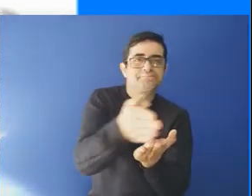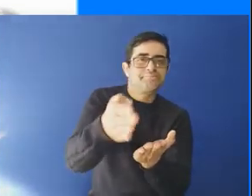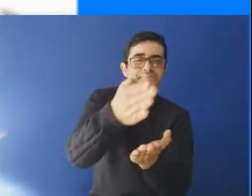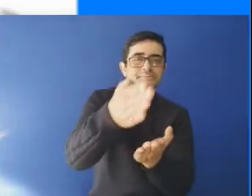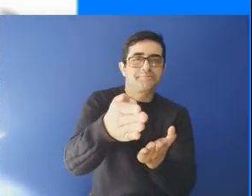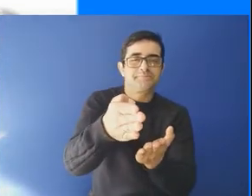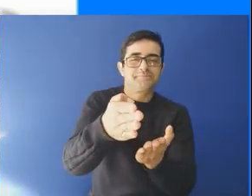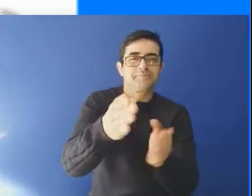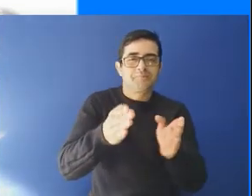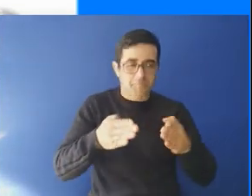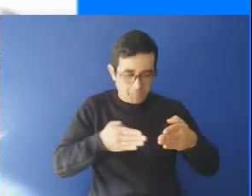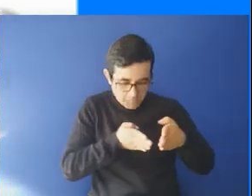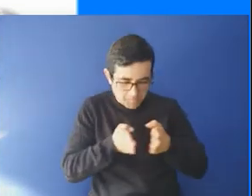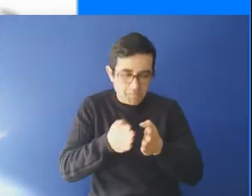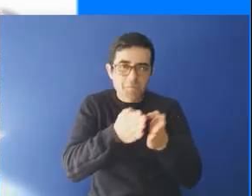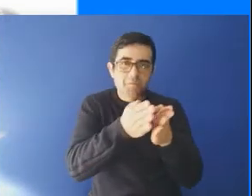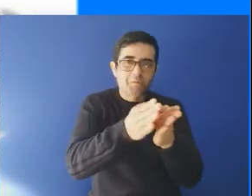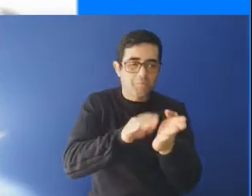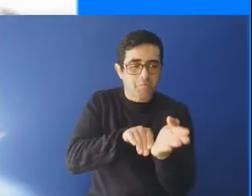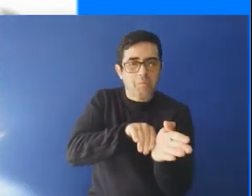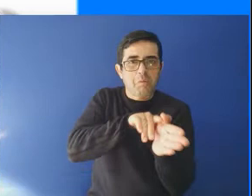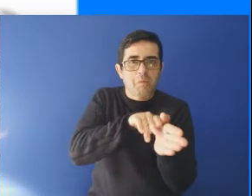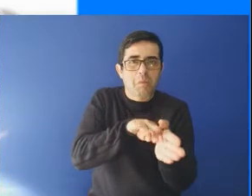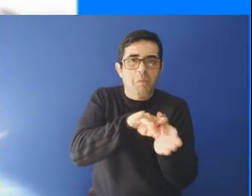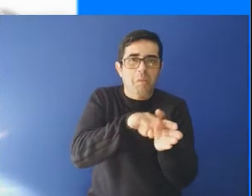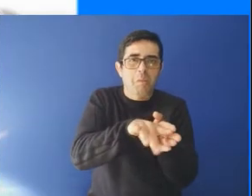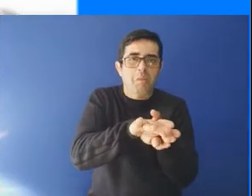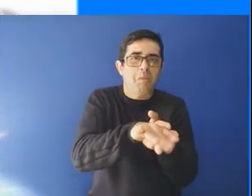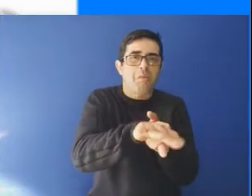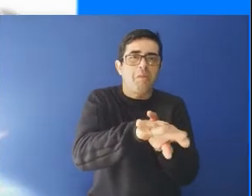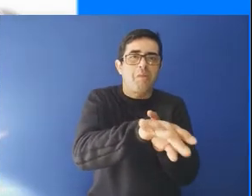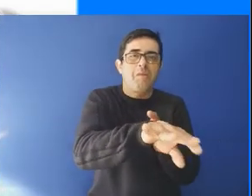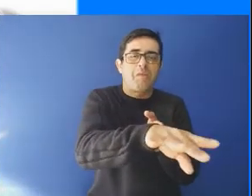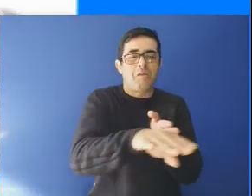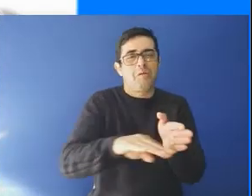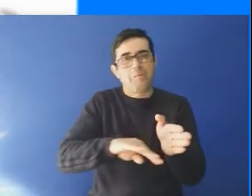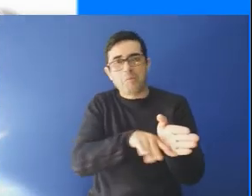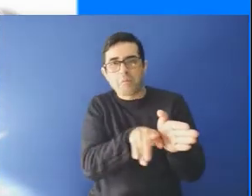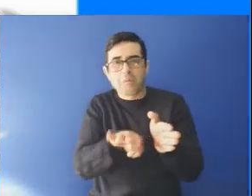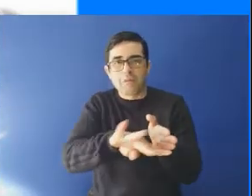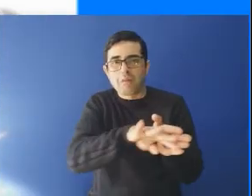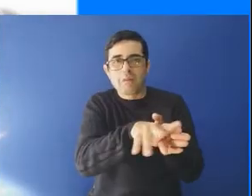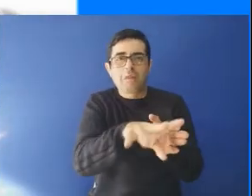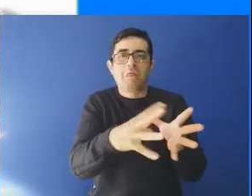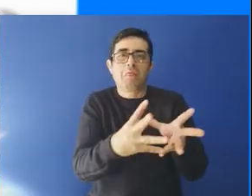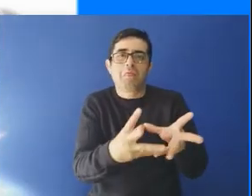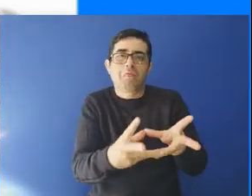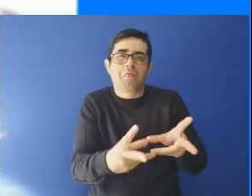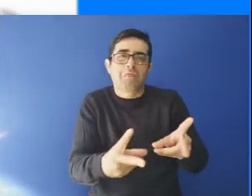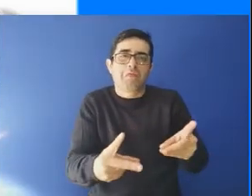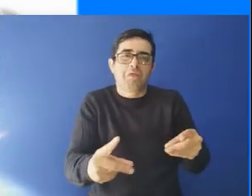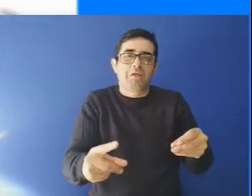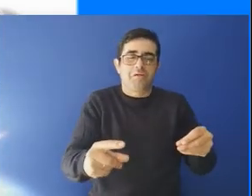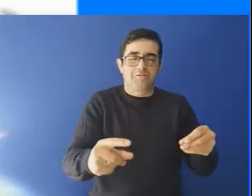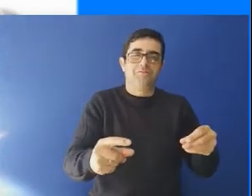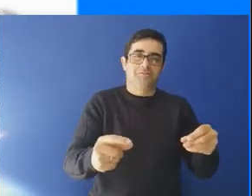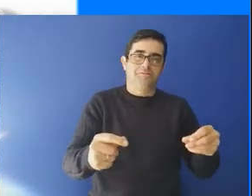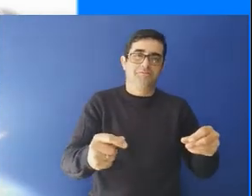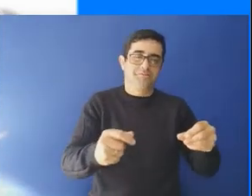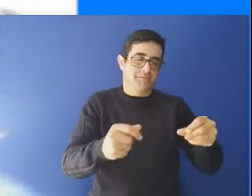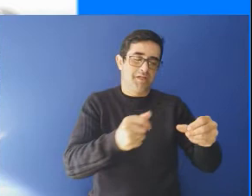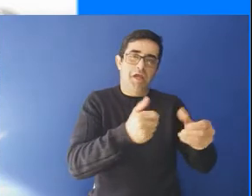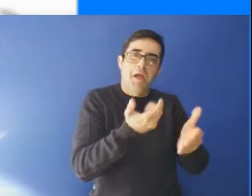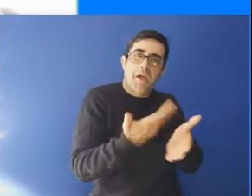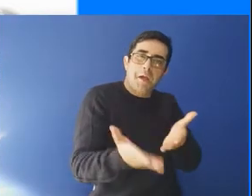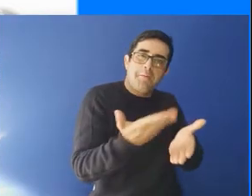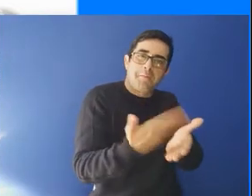sulcos, né, que ao serem mais aprofundados, se torna aquilo que a gente chama de vossoroca. Então